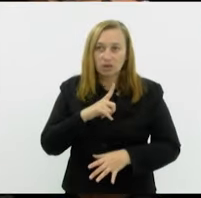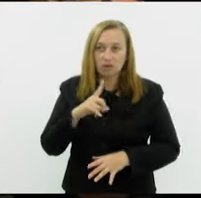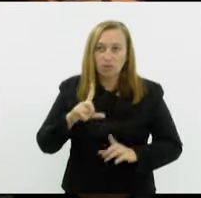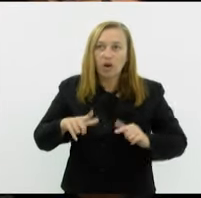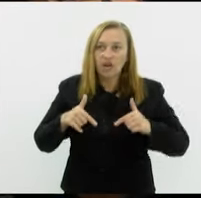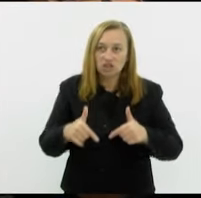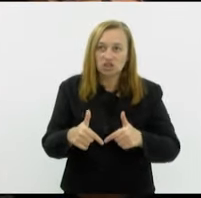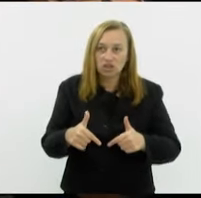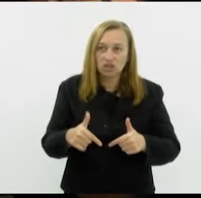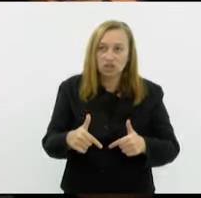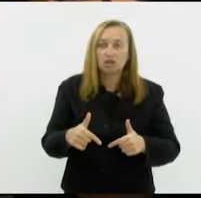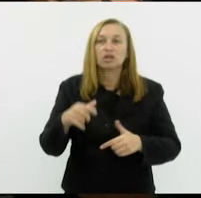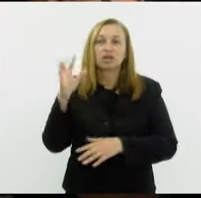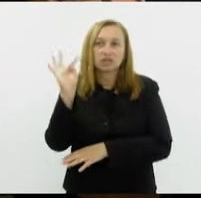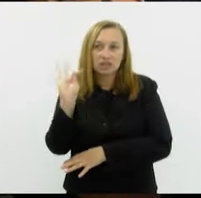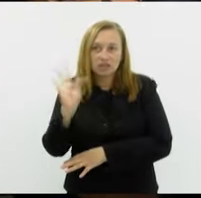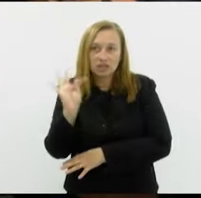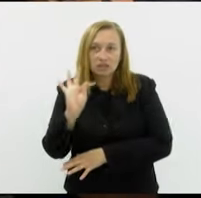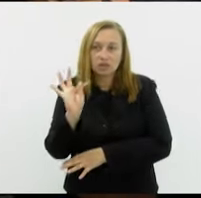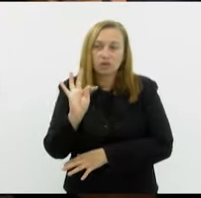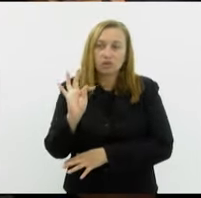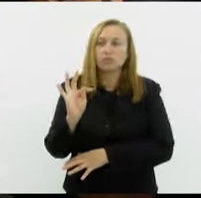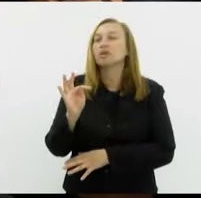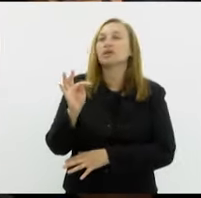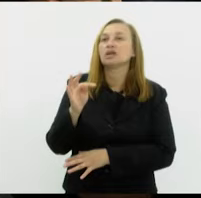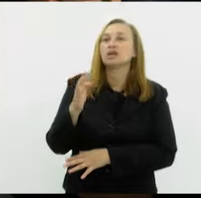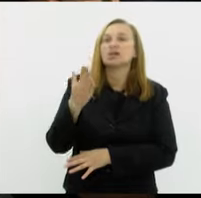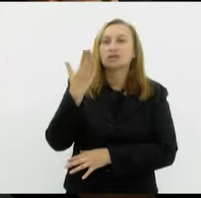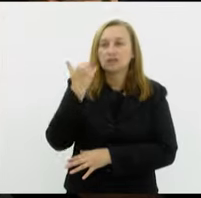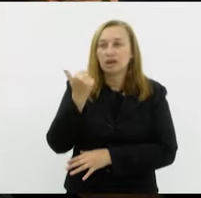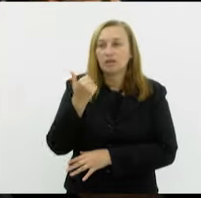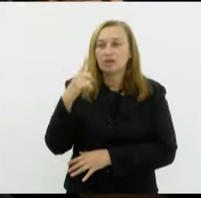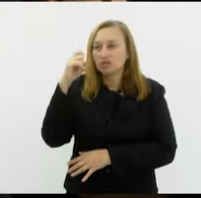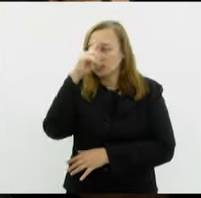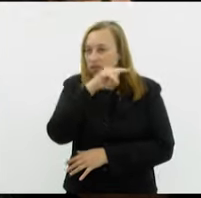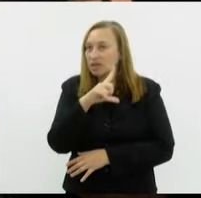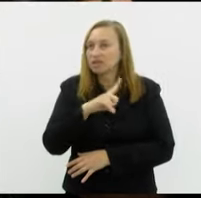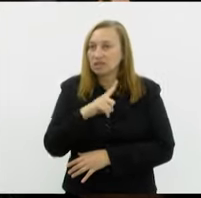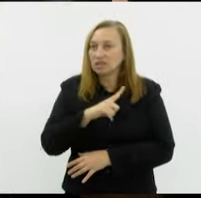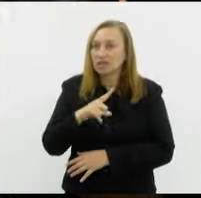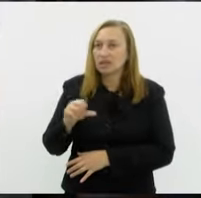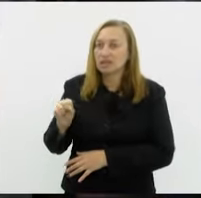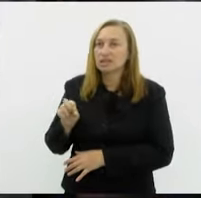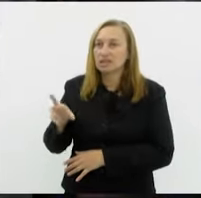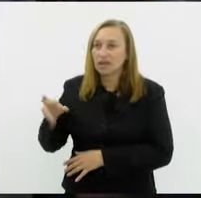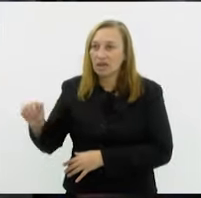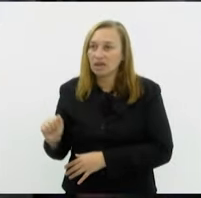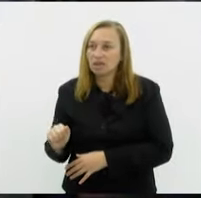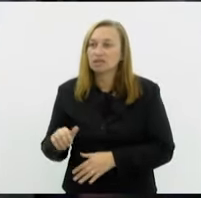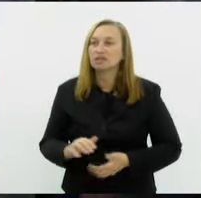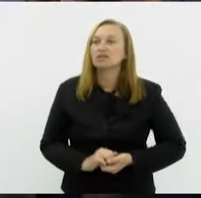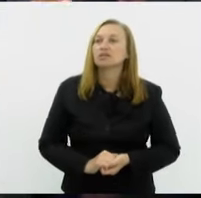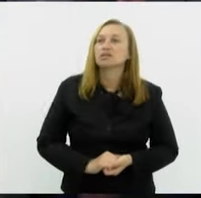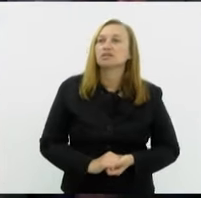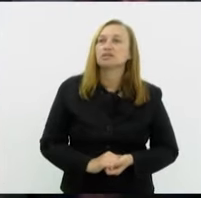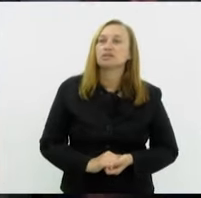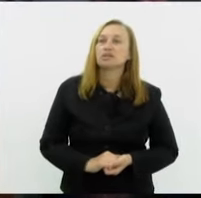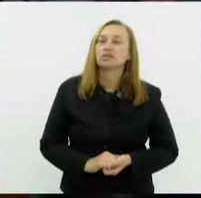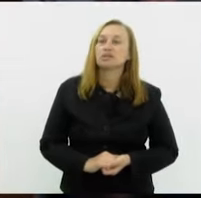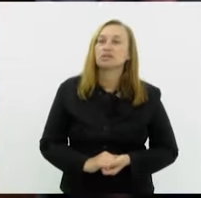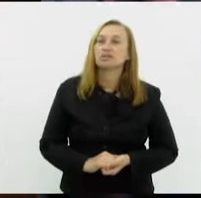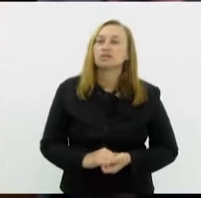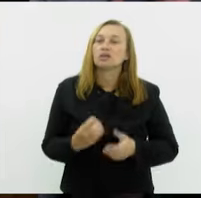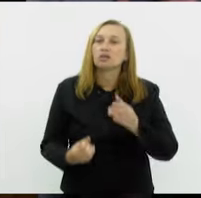na cidade de Teresópolis, a gente sabe dos dramas e os dilemas que a região serrana vive. E aí, se instituiu